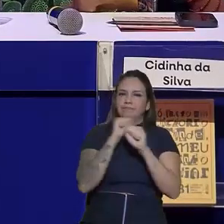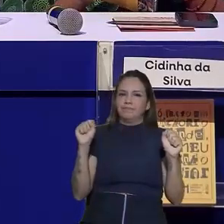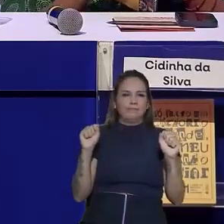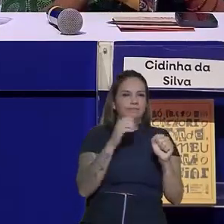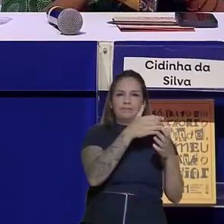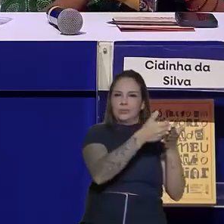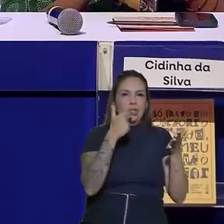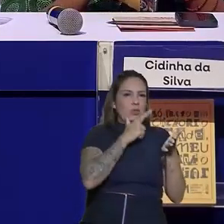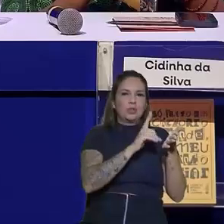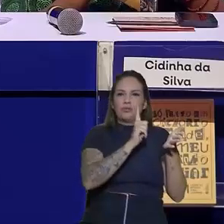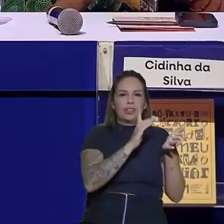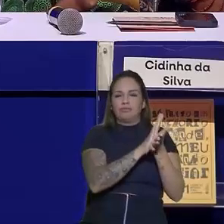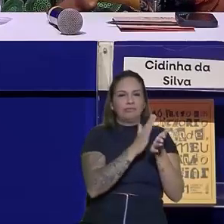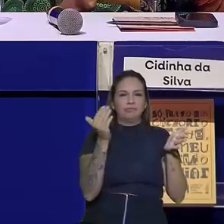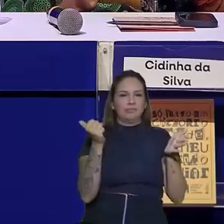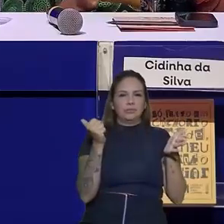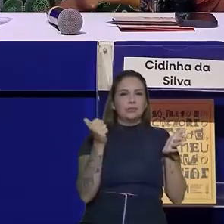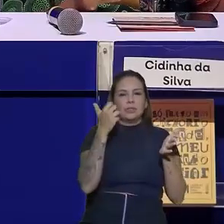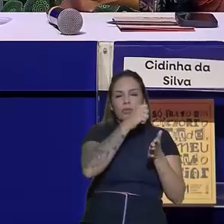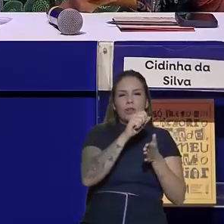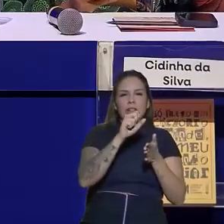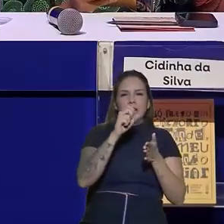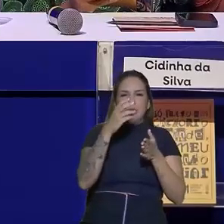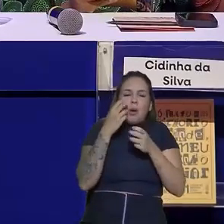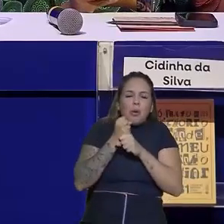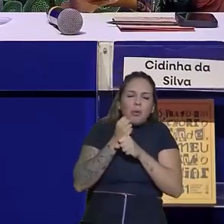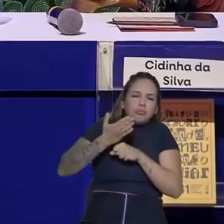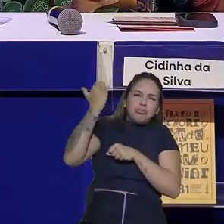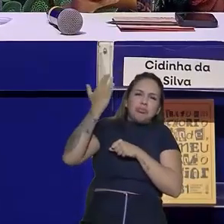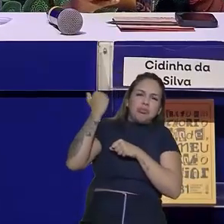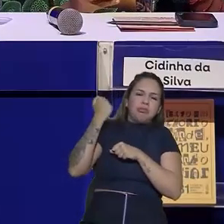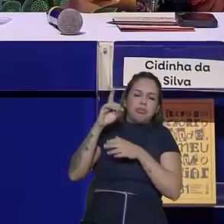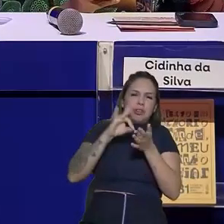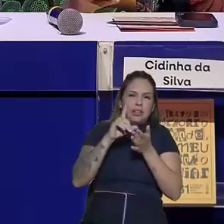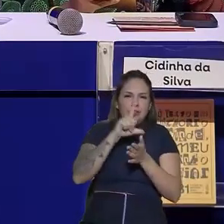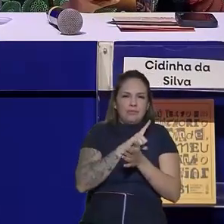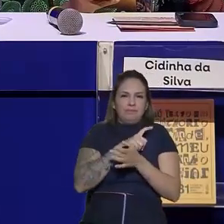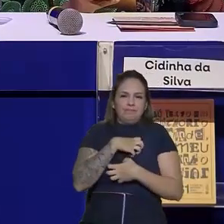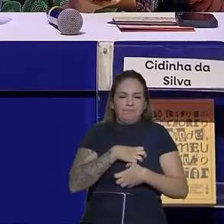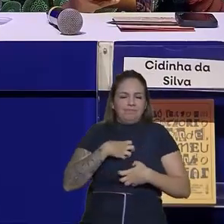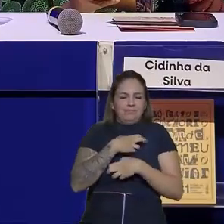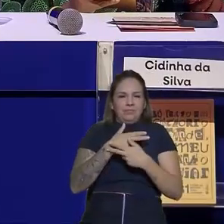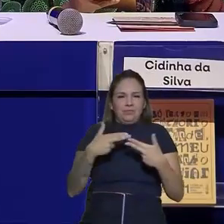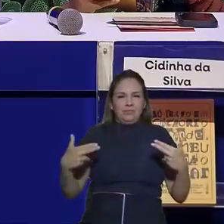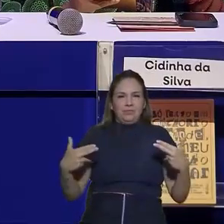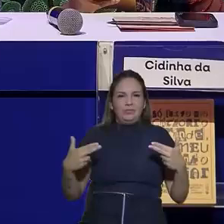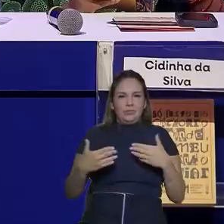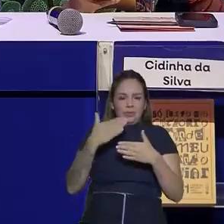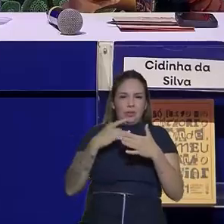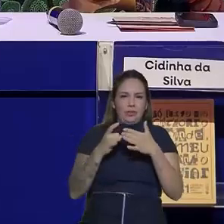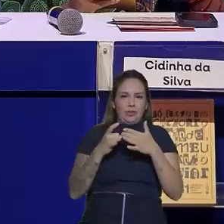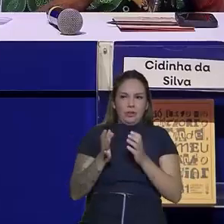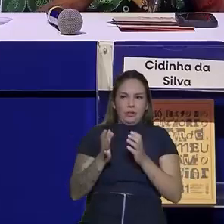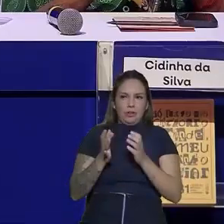impossível tirá-las daquele porta-retratos, de quase meio século. Na verdade, ela tinha agonia de coisas por trás do